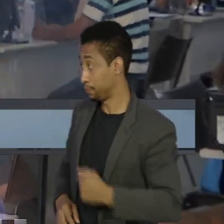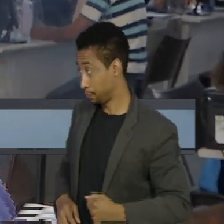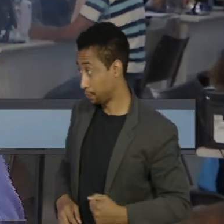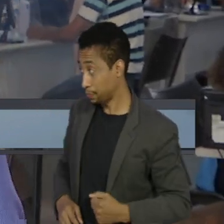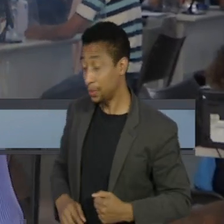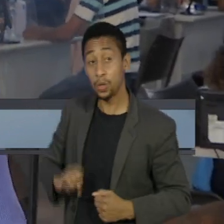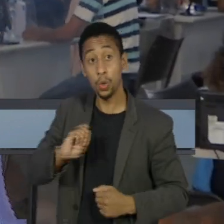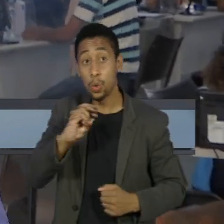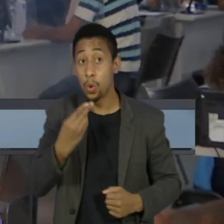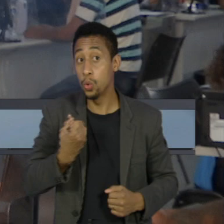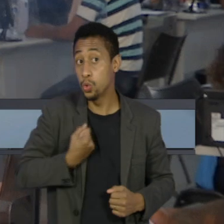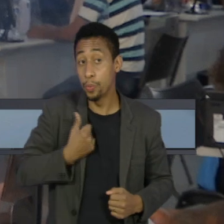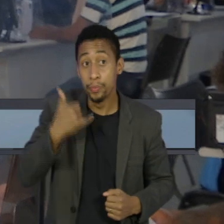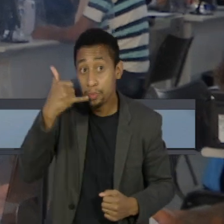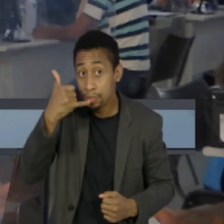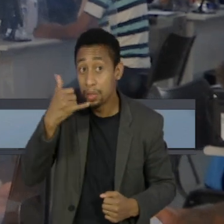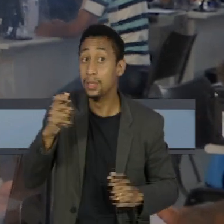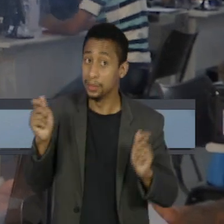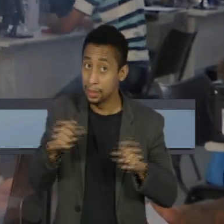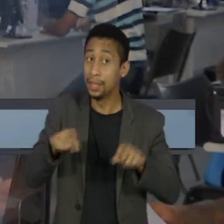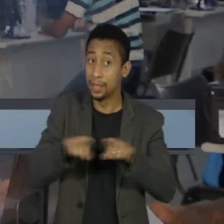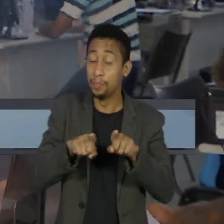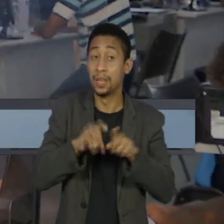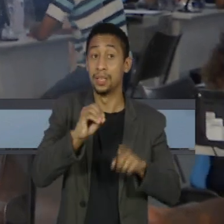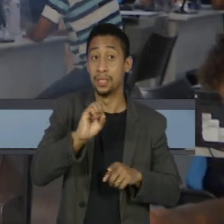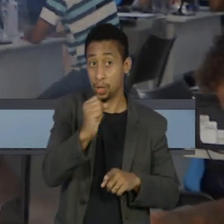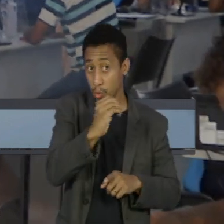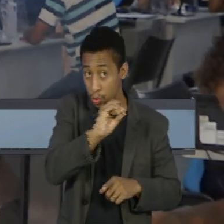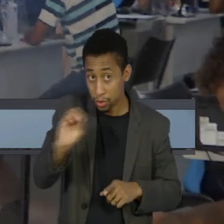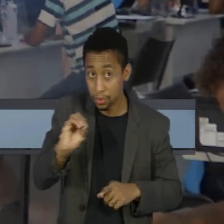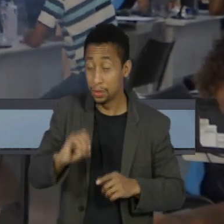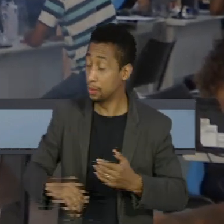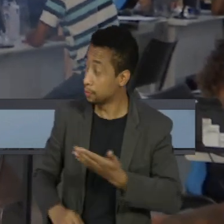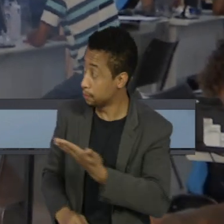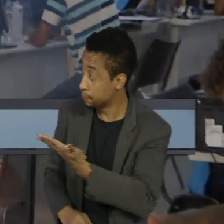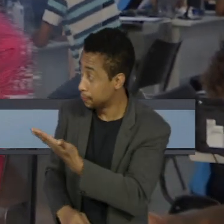feirãolimpanome.com.br ou pelo telefone também dá para fazer a renegociação,